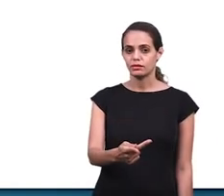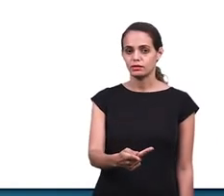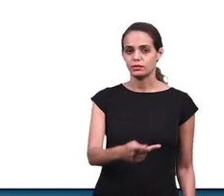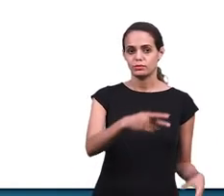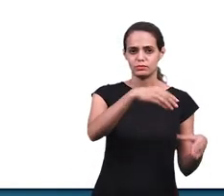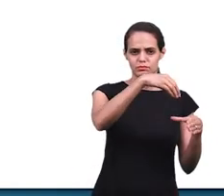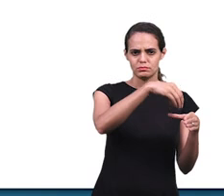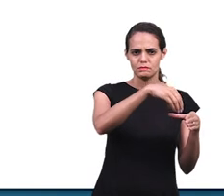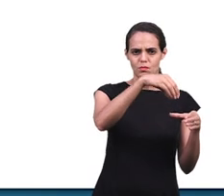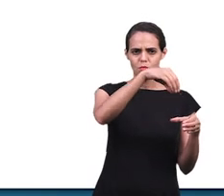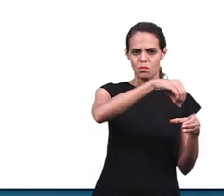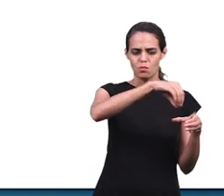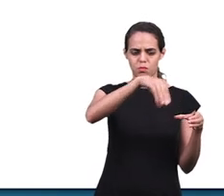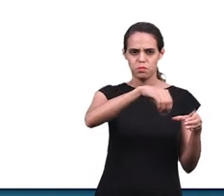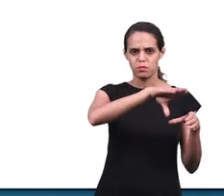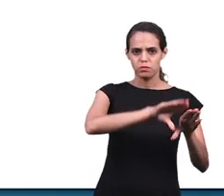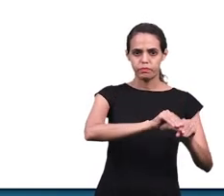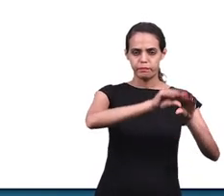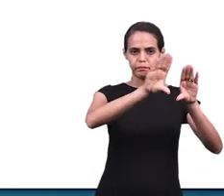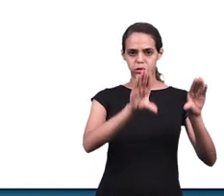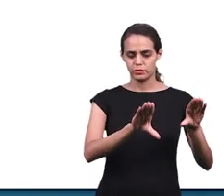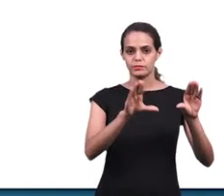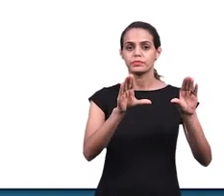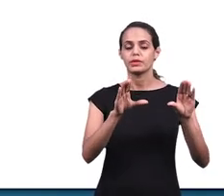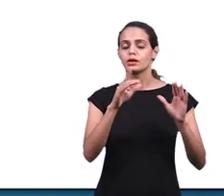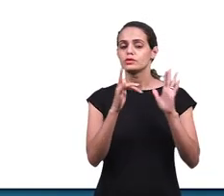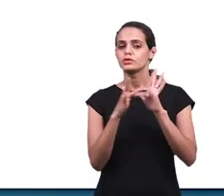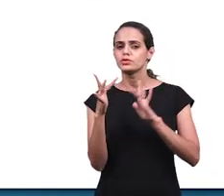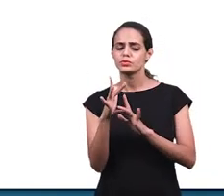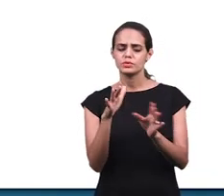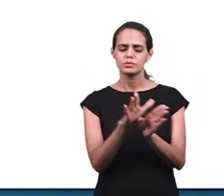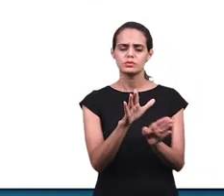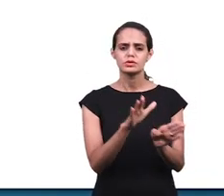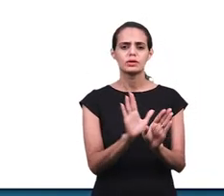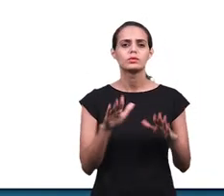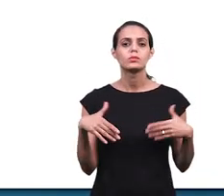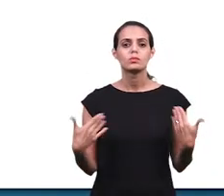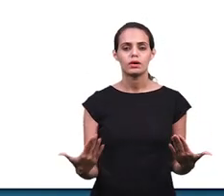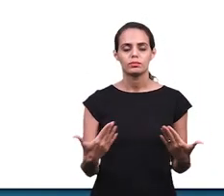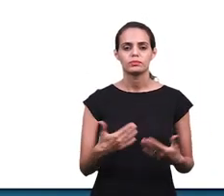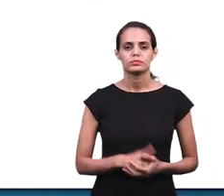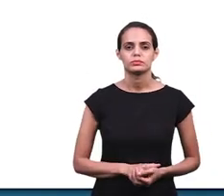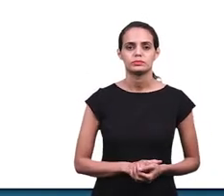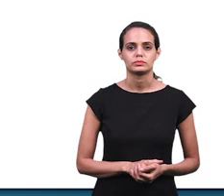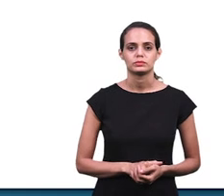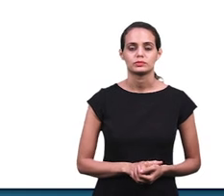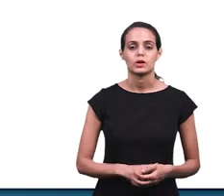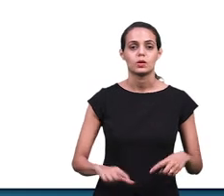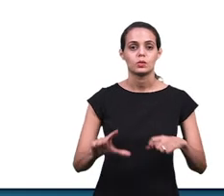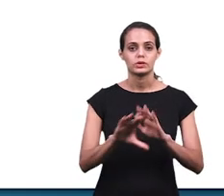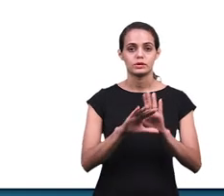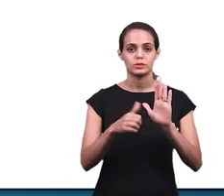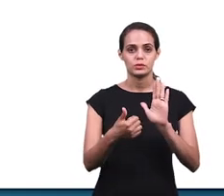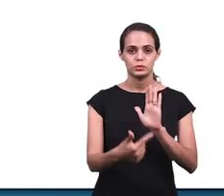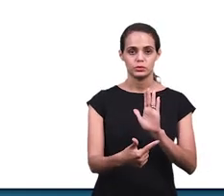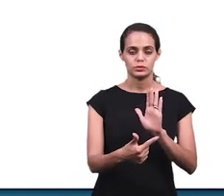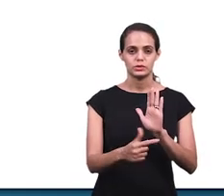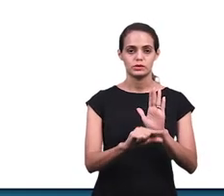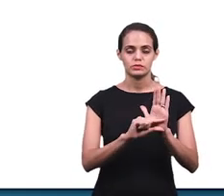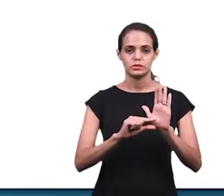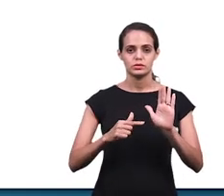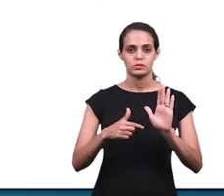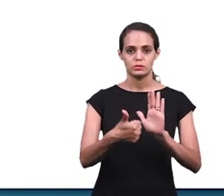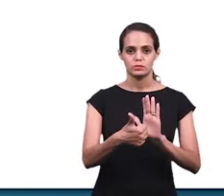o fermento, qual foi a recomendação de Jesus, conforme o texto de Lucas, capítulo